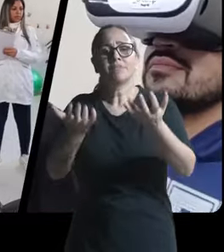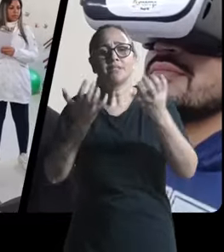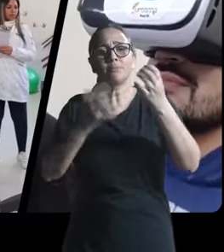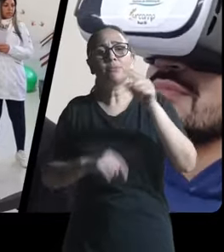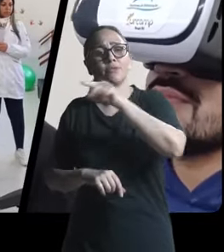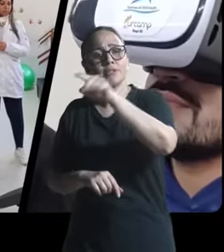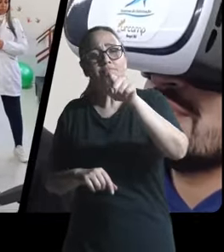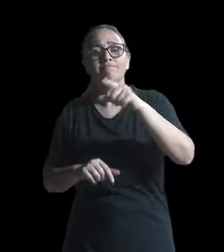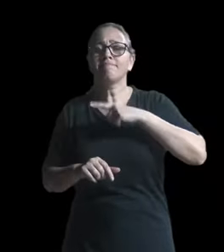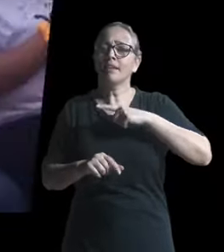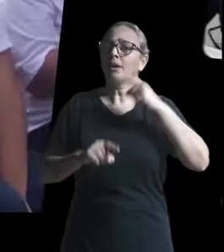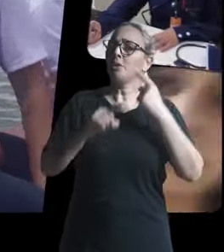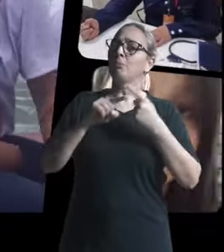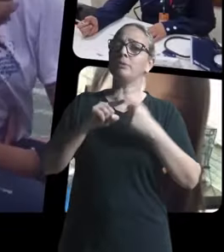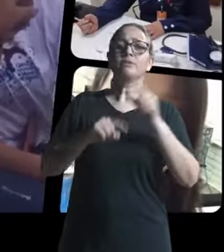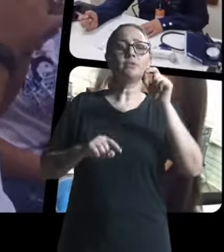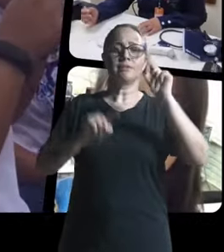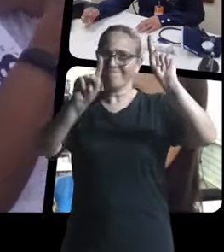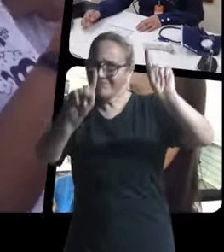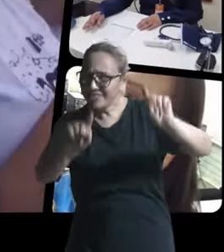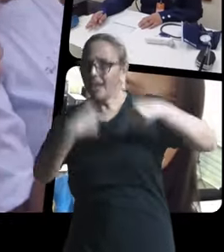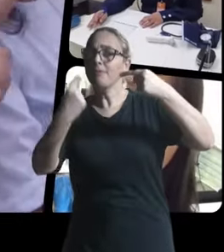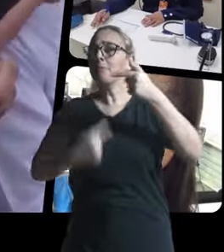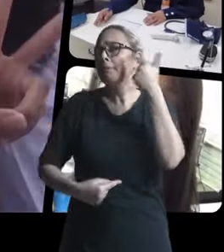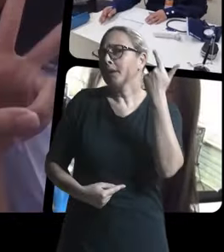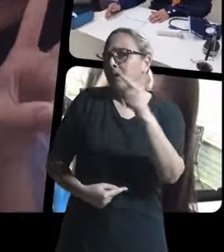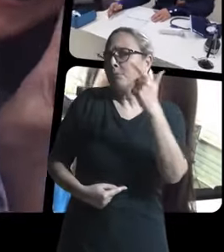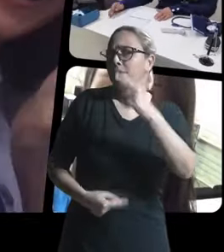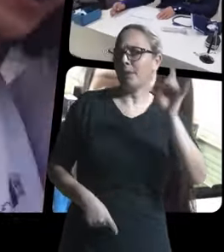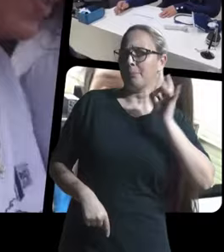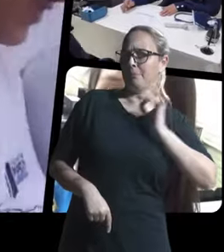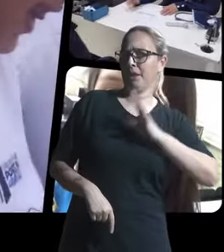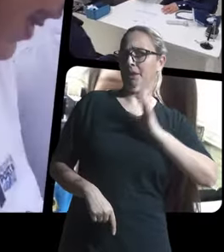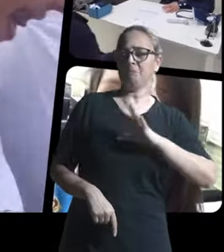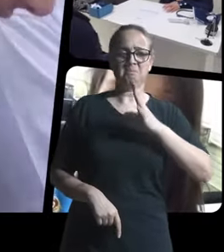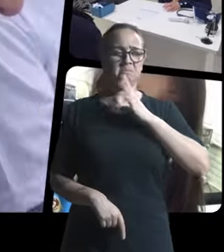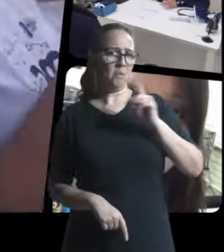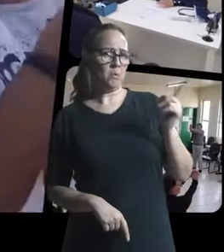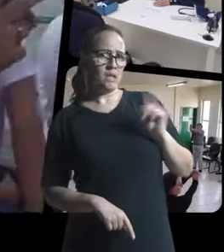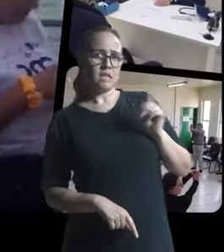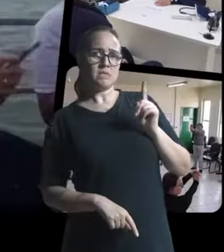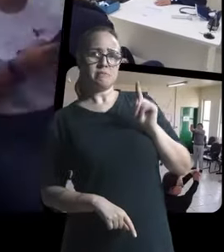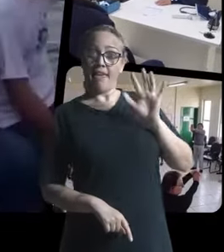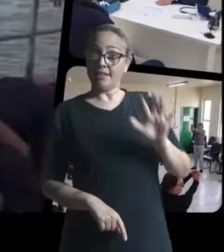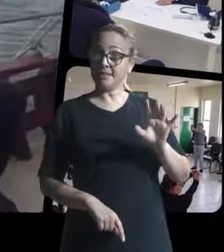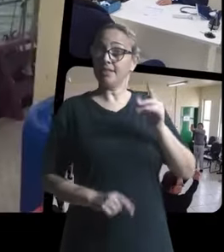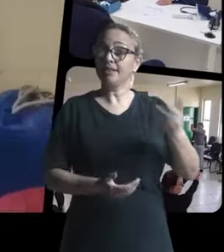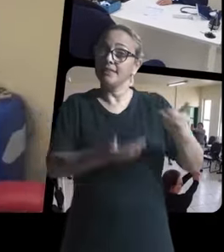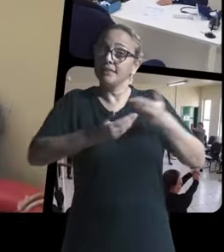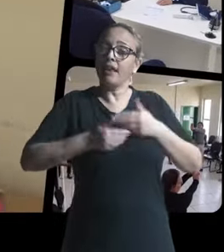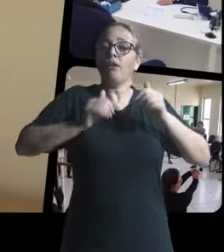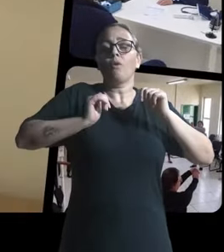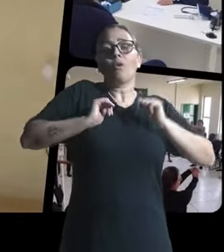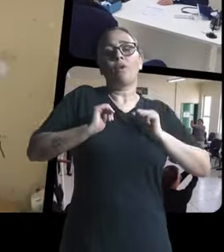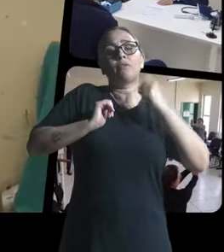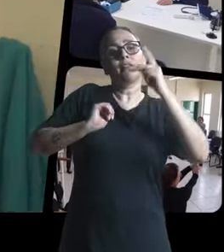estudante, queremos que seja motivo para que se desafie, não tenha medo do desconhecido e assim traga conforto